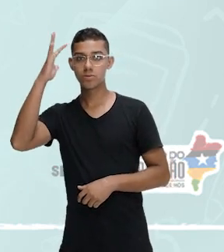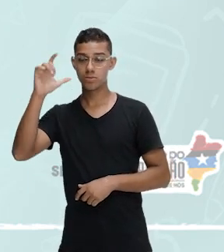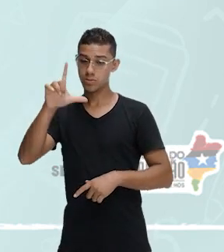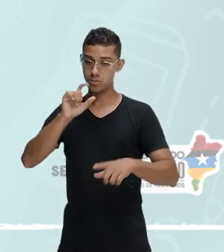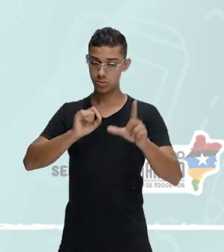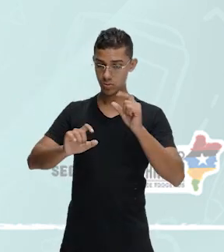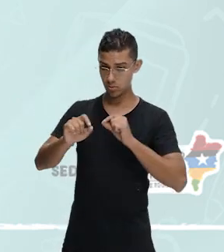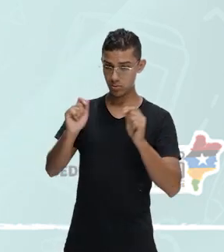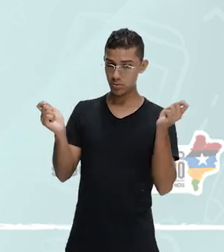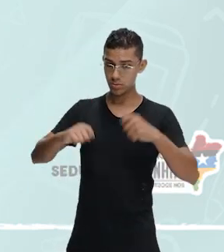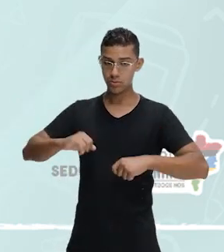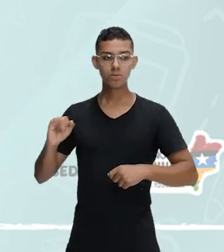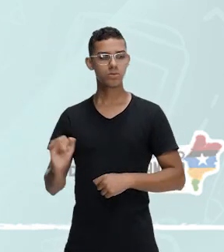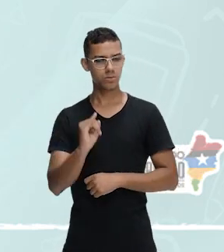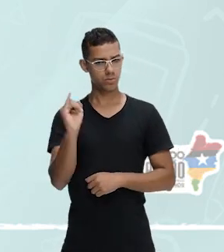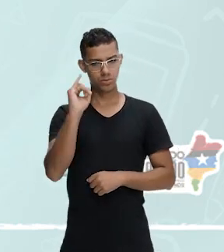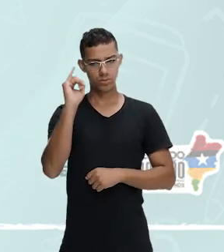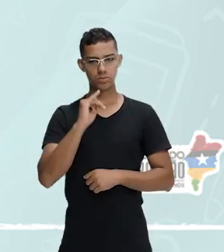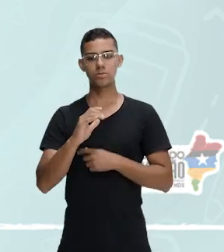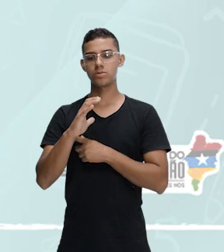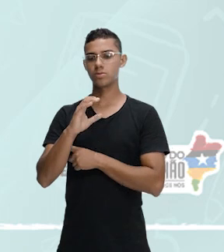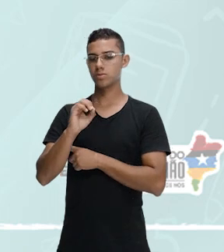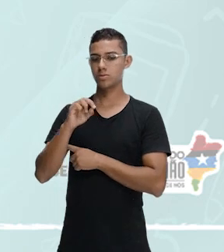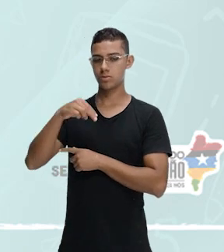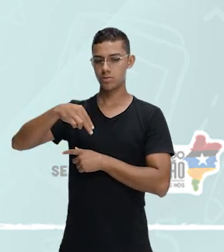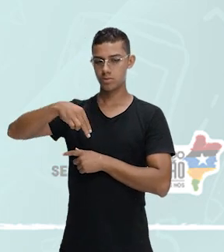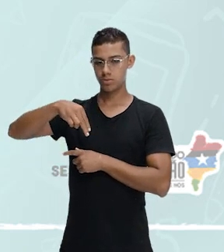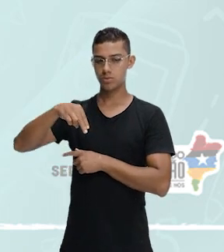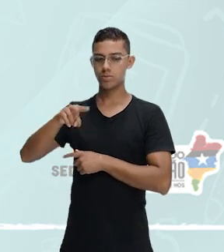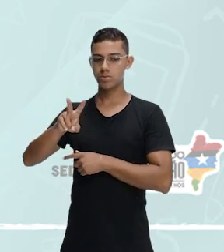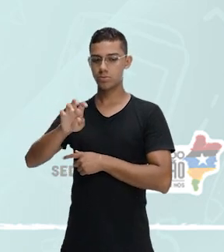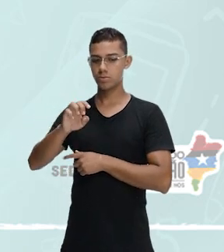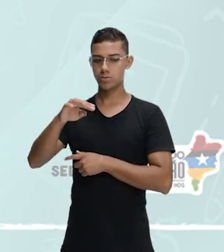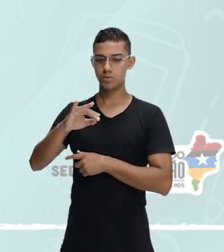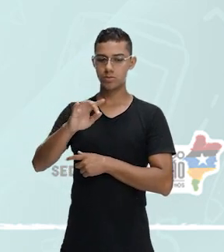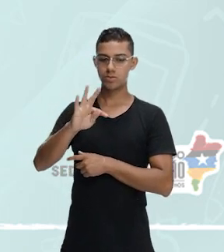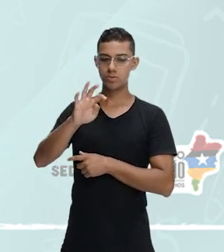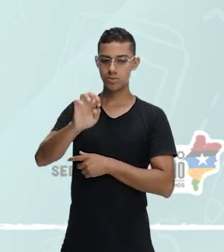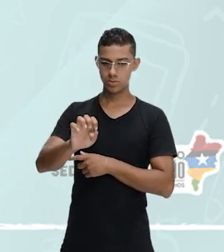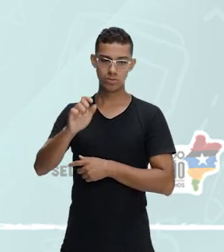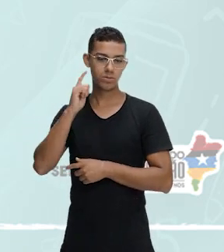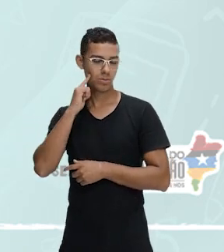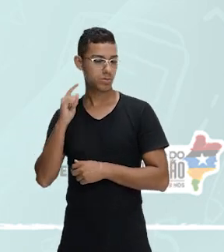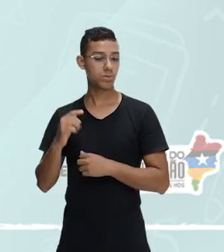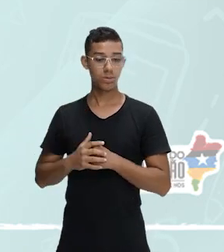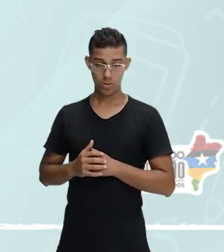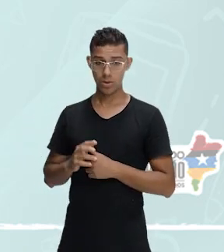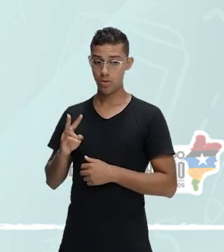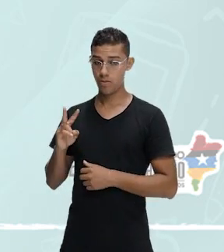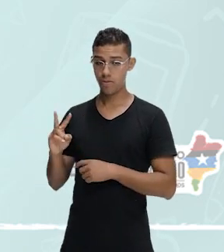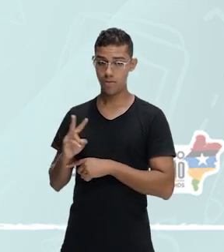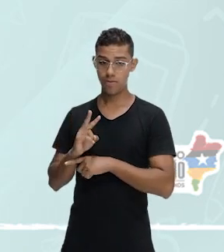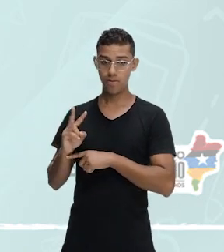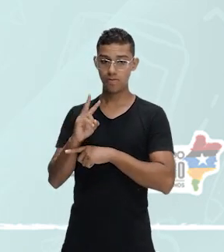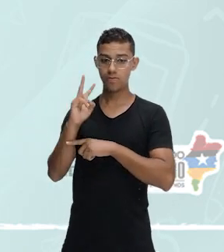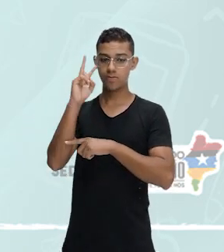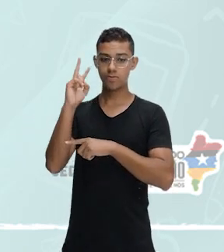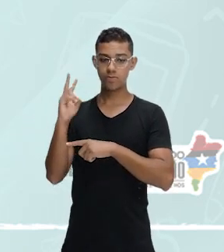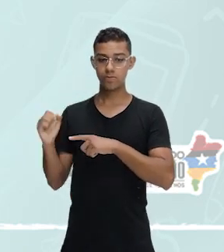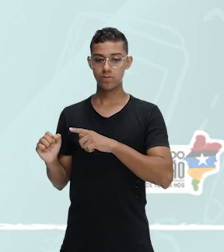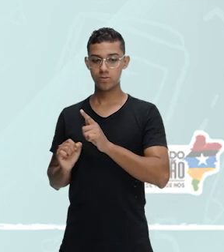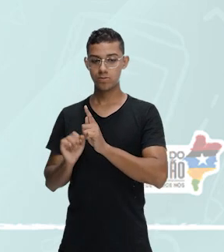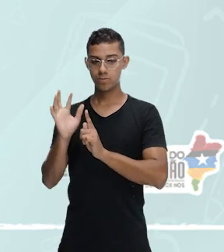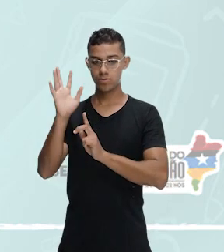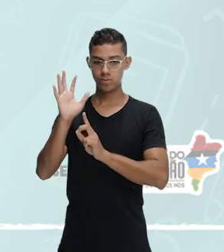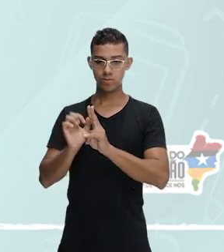é importante empregar um meio conveniente que permita separar o vapor da parte figurada do sêmen e fazê-lo de tal modo que